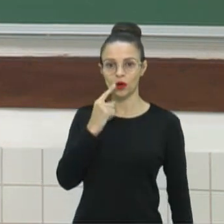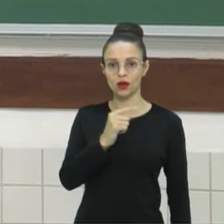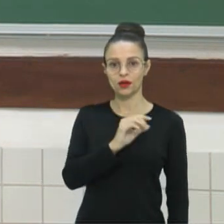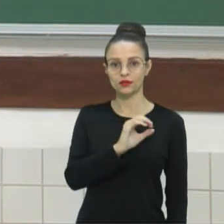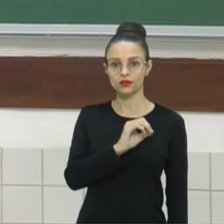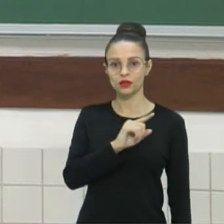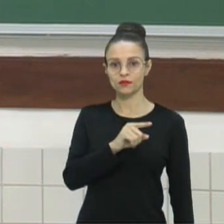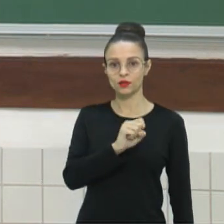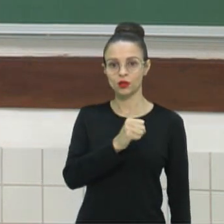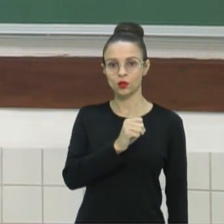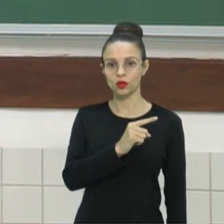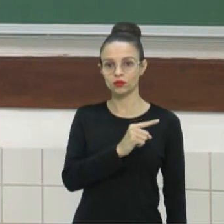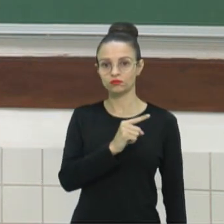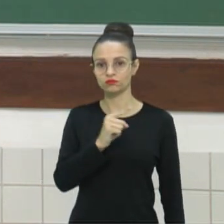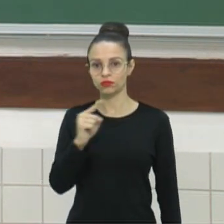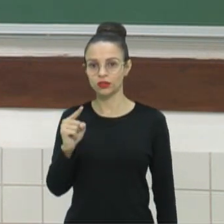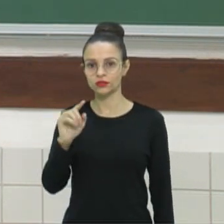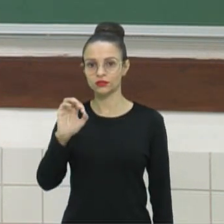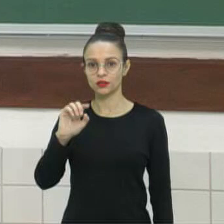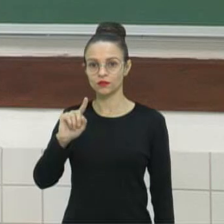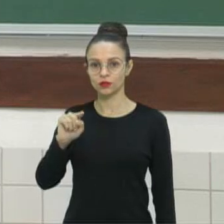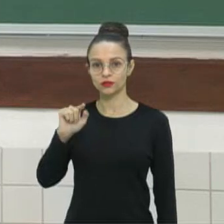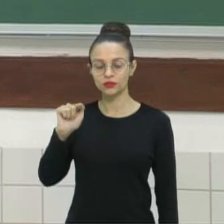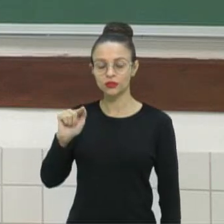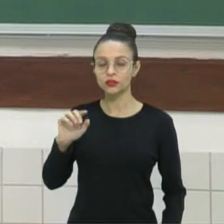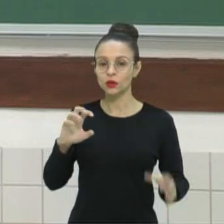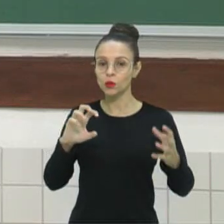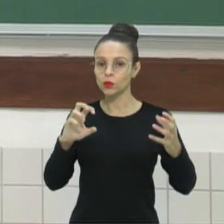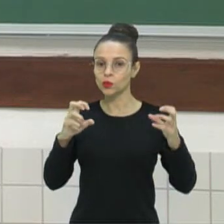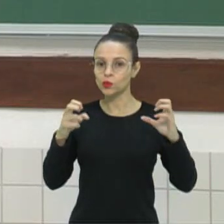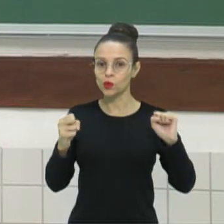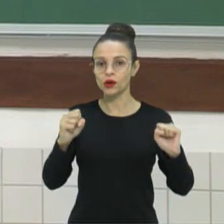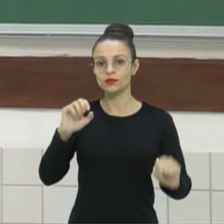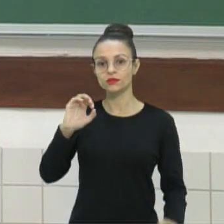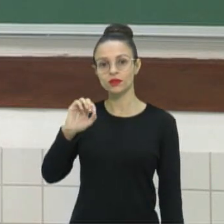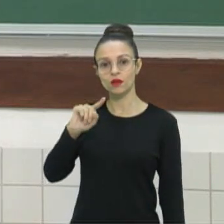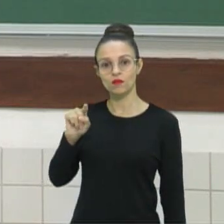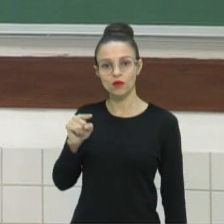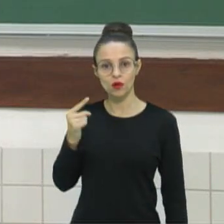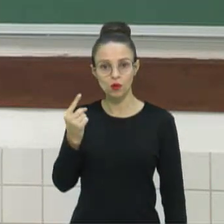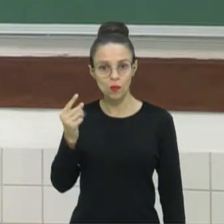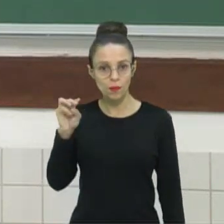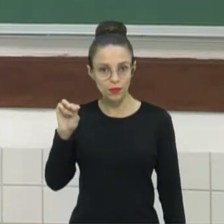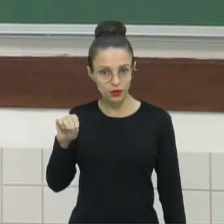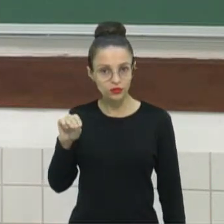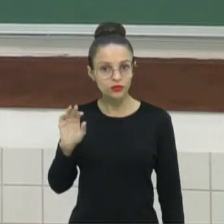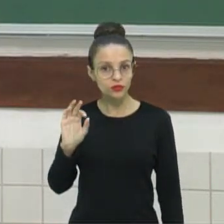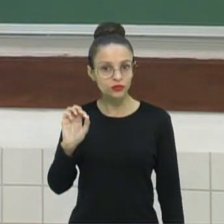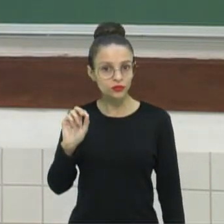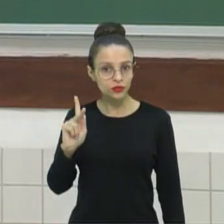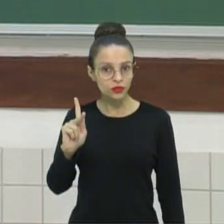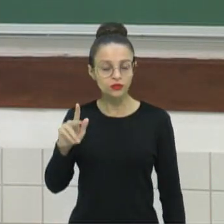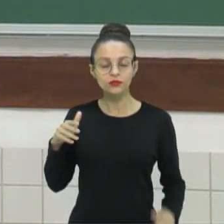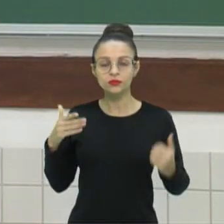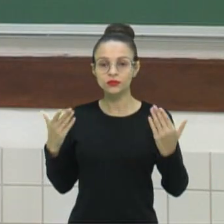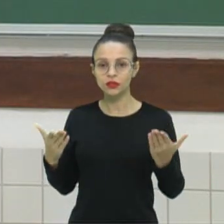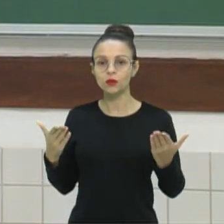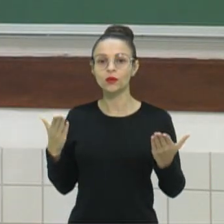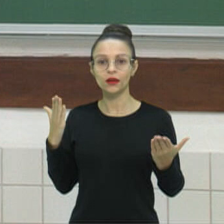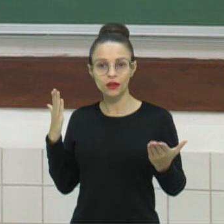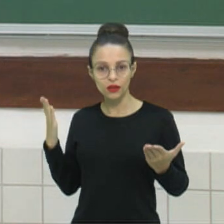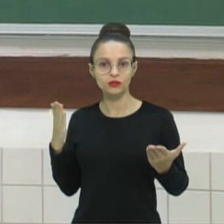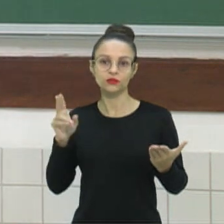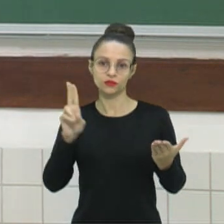0,8 para 0,7, certo? Ou seja, ela deformou 0,1 de metro, ok? Então, é esse valor que nós